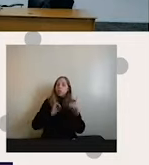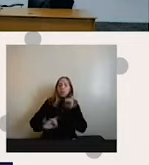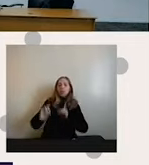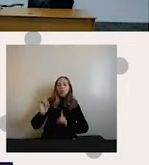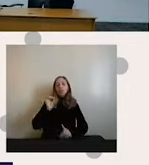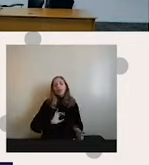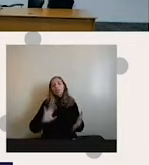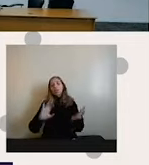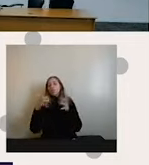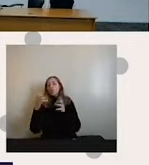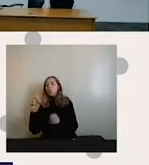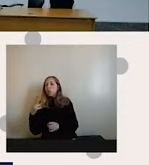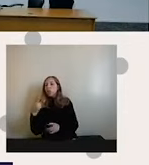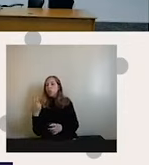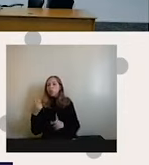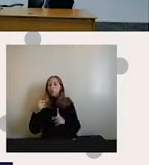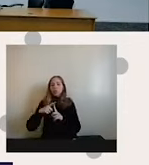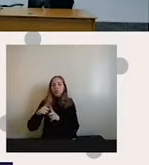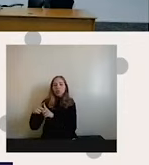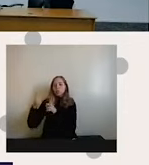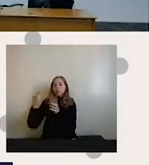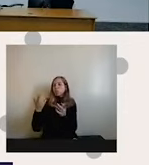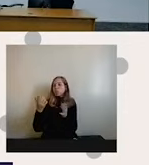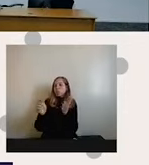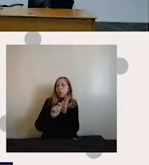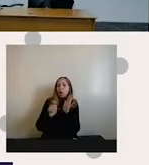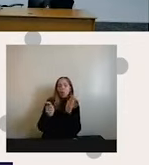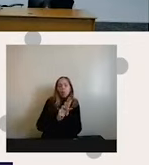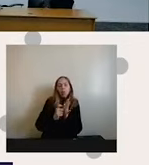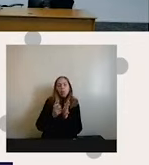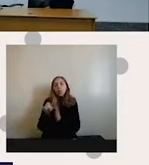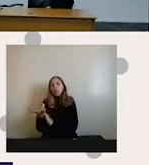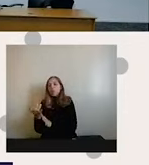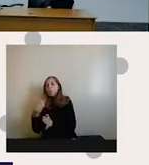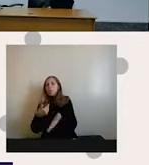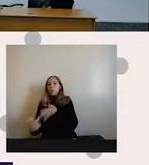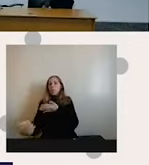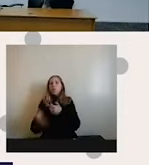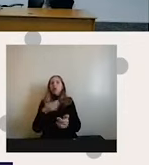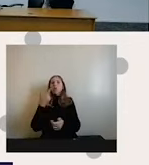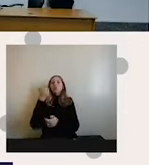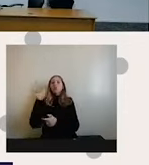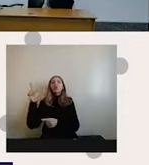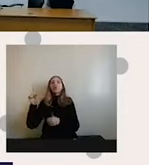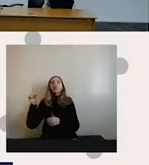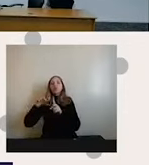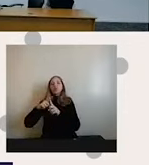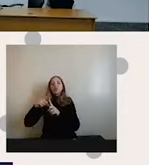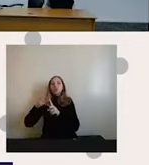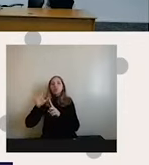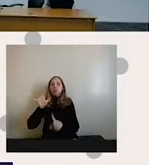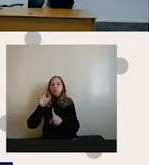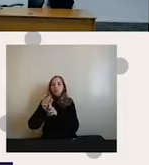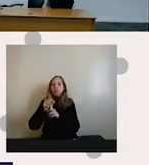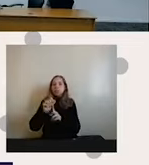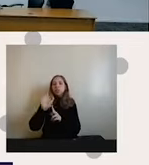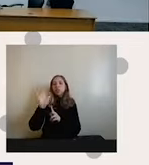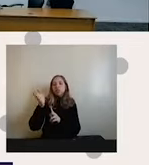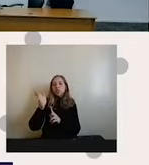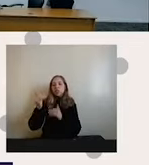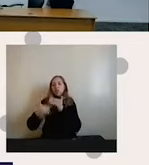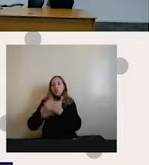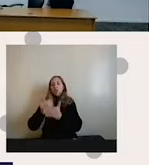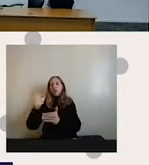de substâncias. O outro ponto que já foi apontado é a questão da informalidade. Nós